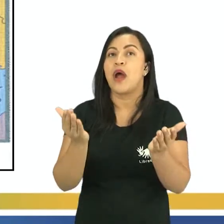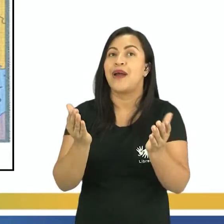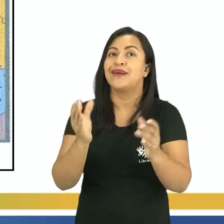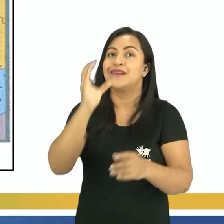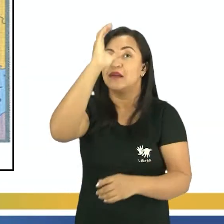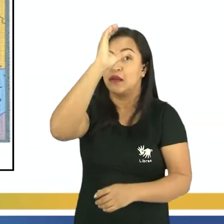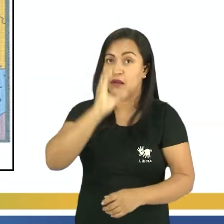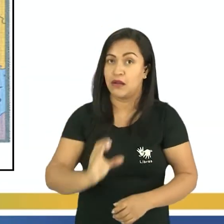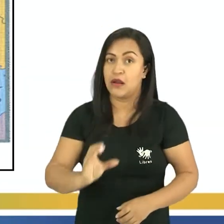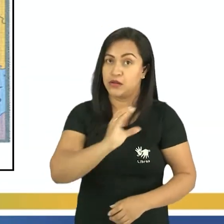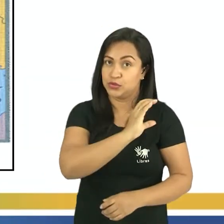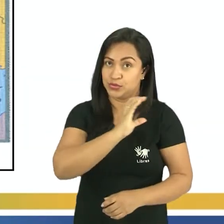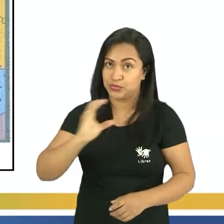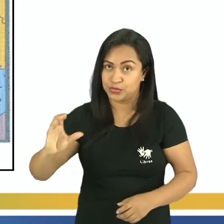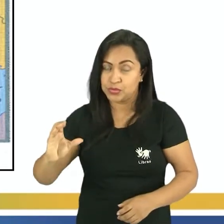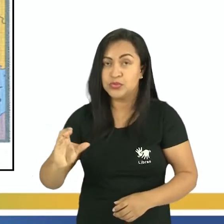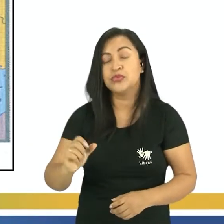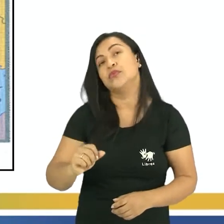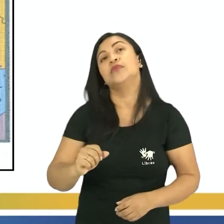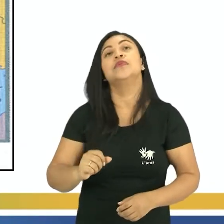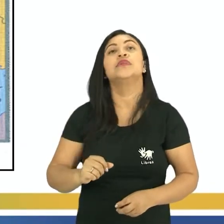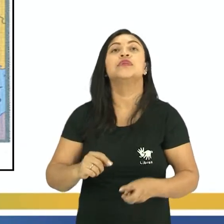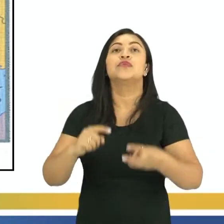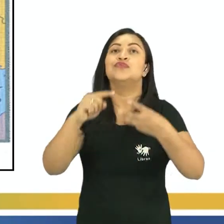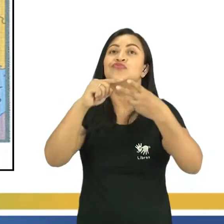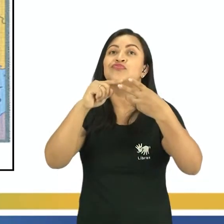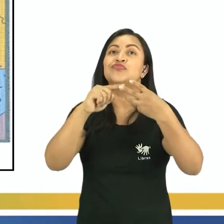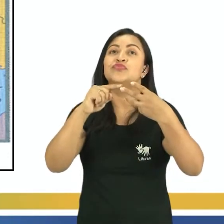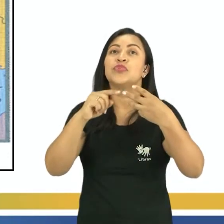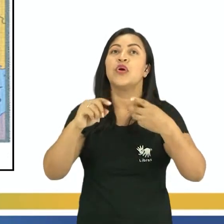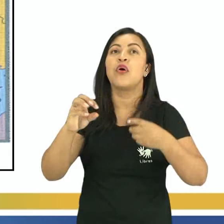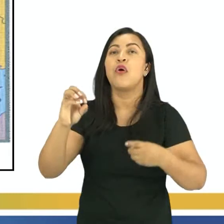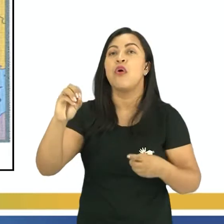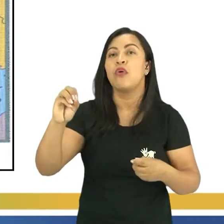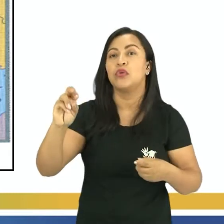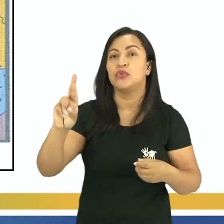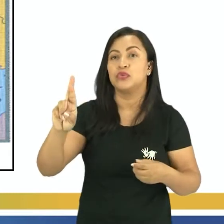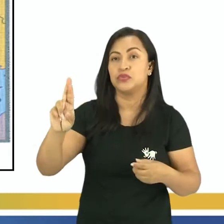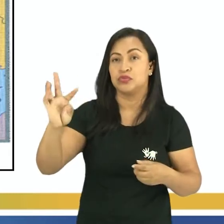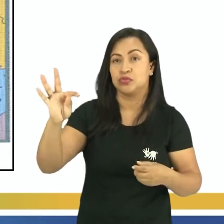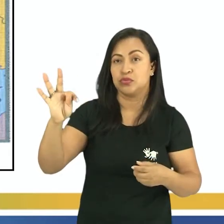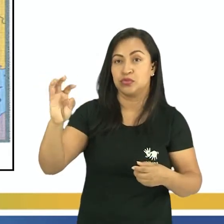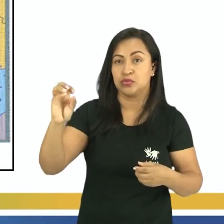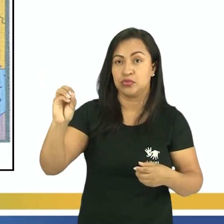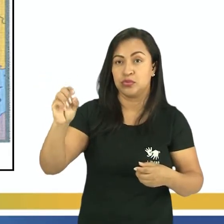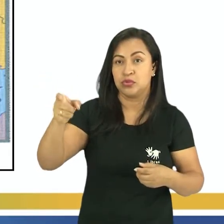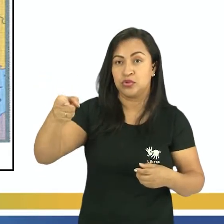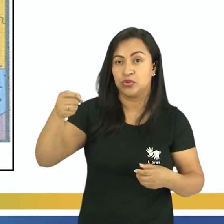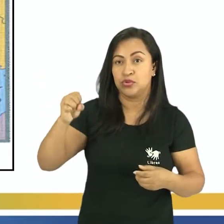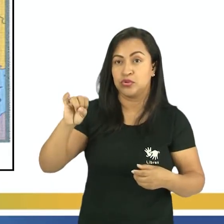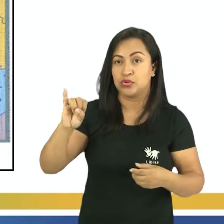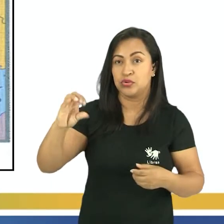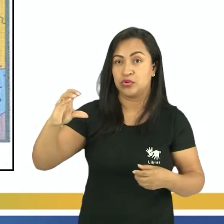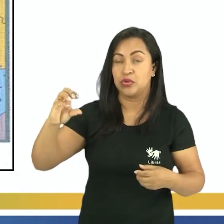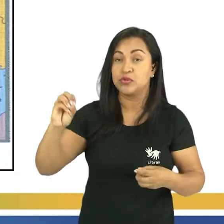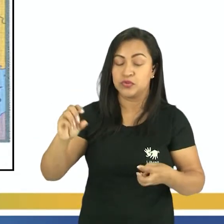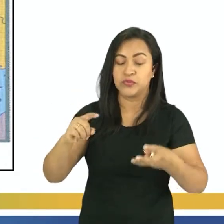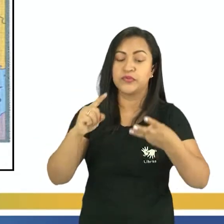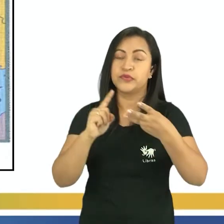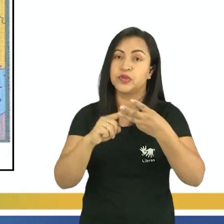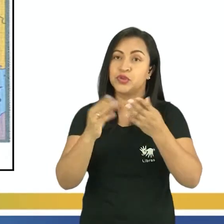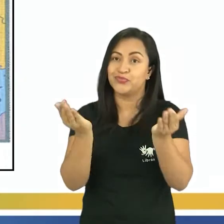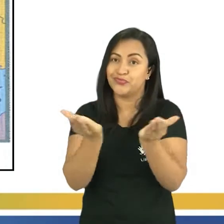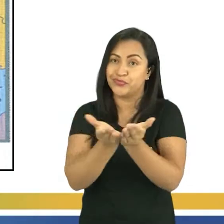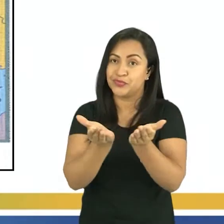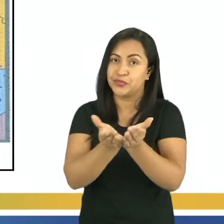e protestantes, tá? Então ela é bem dividida dentro do cristianismo nessas três vertentes. E aí